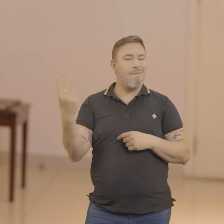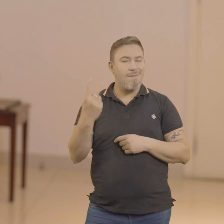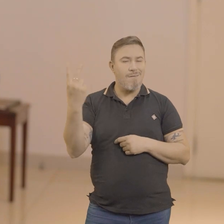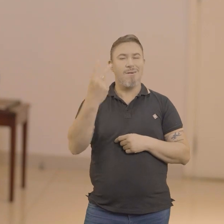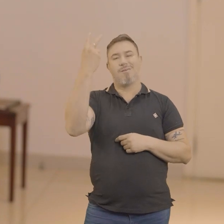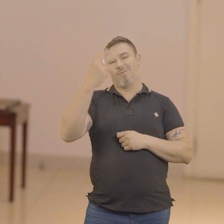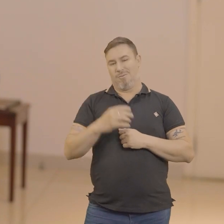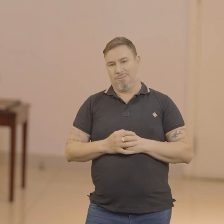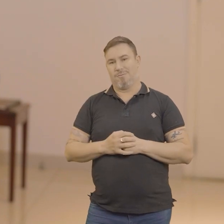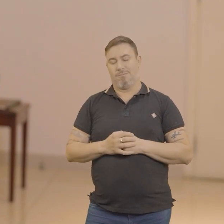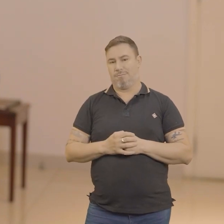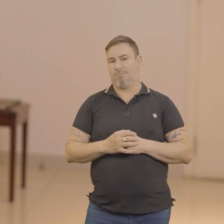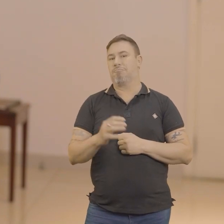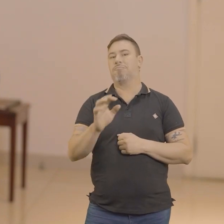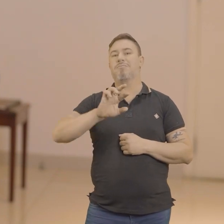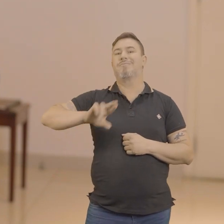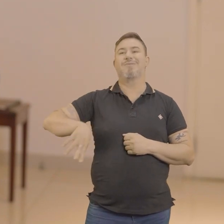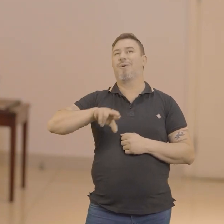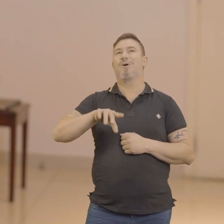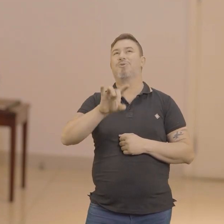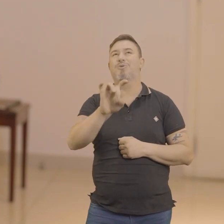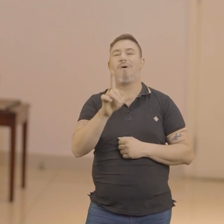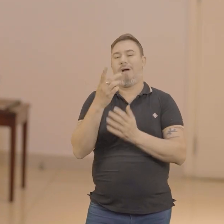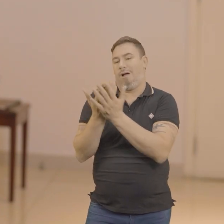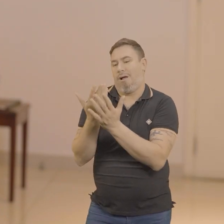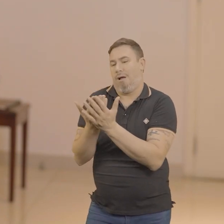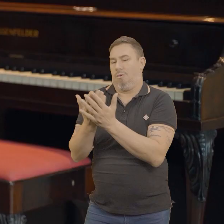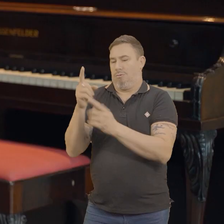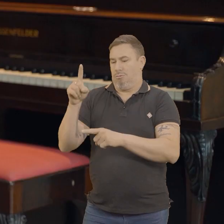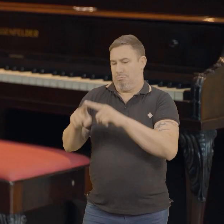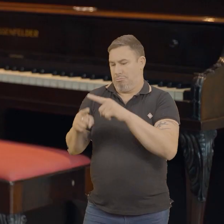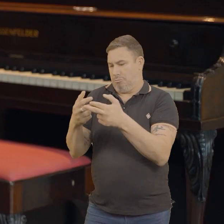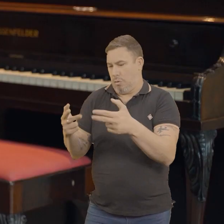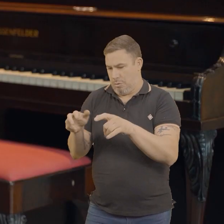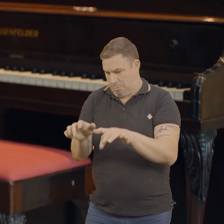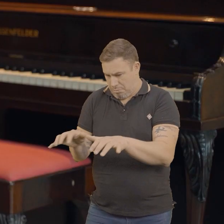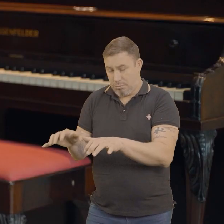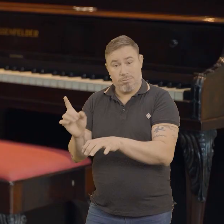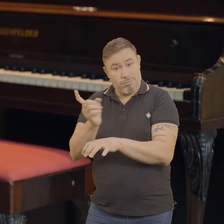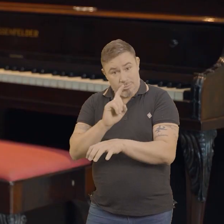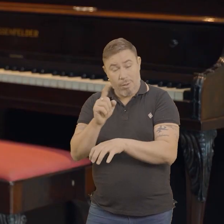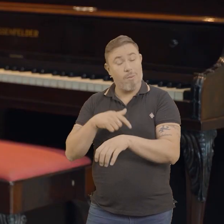valorizada e que não fosse só aquela aula de instrumento, né? Então, o maestro Orlando Leite, que